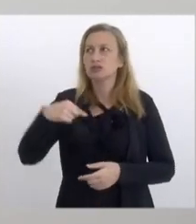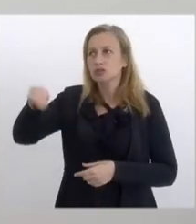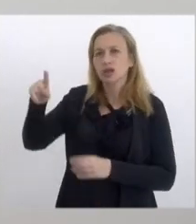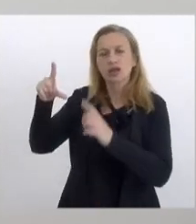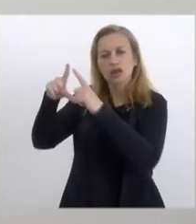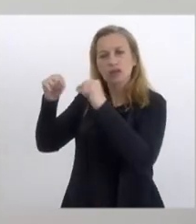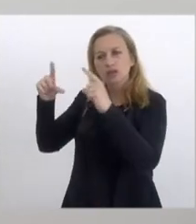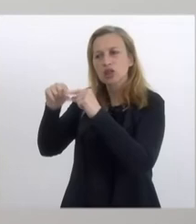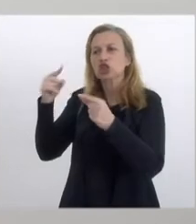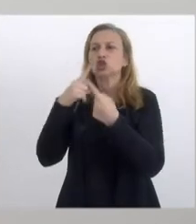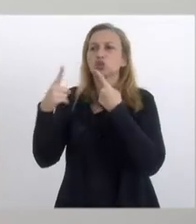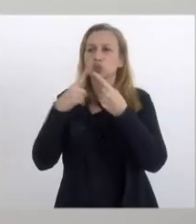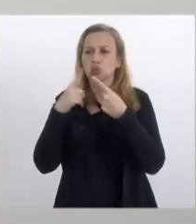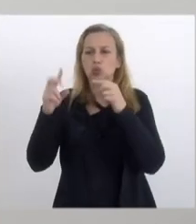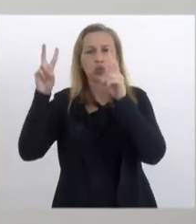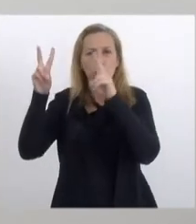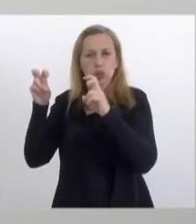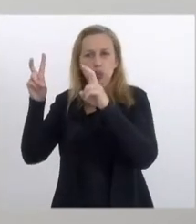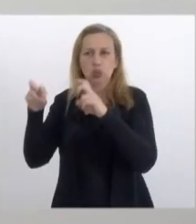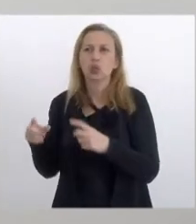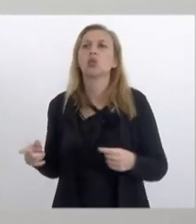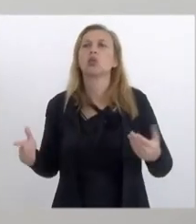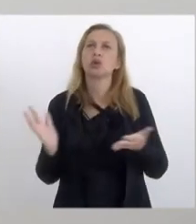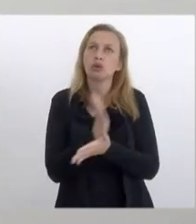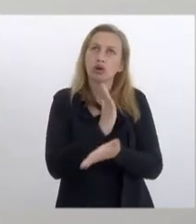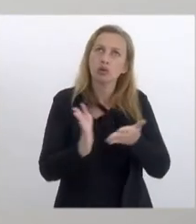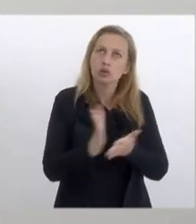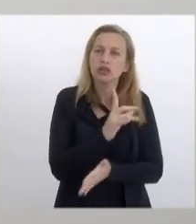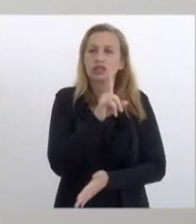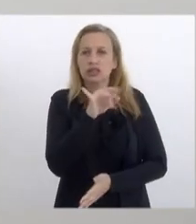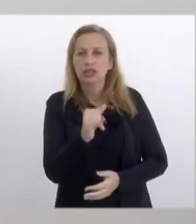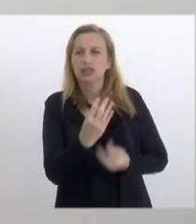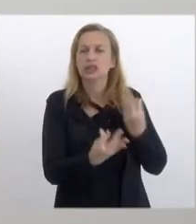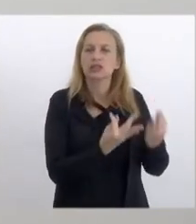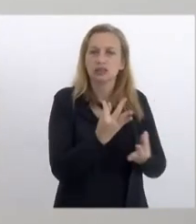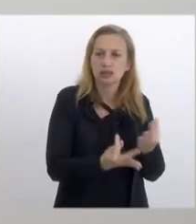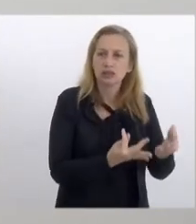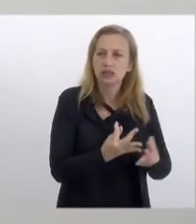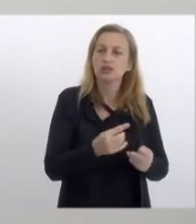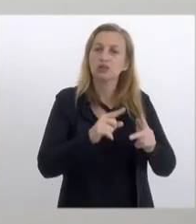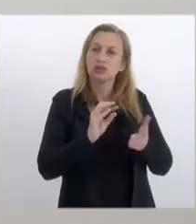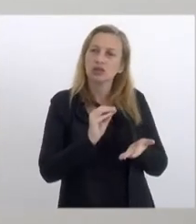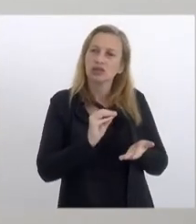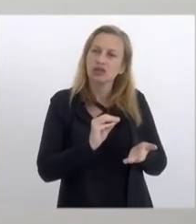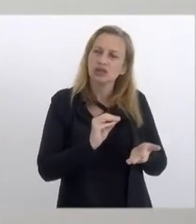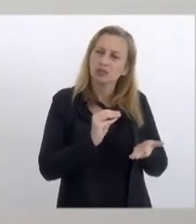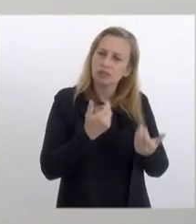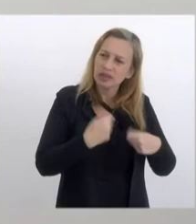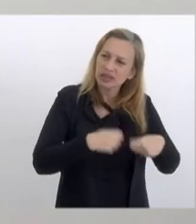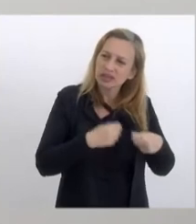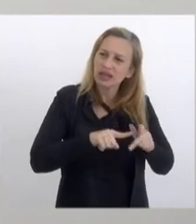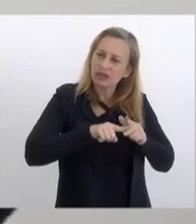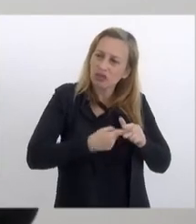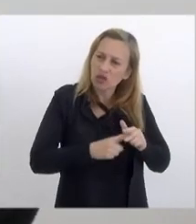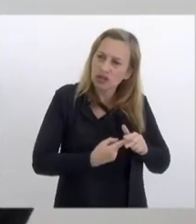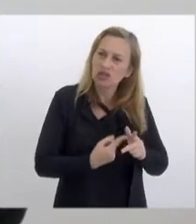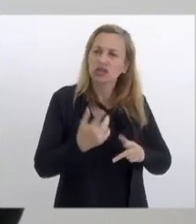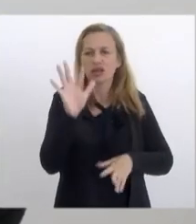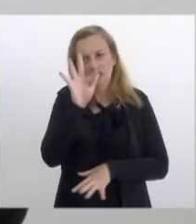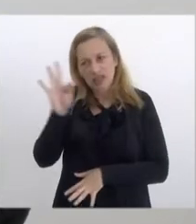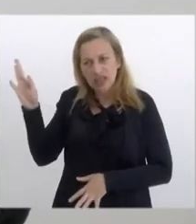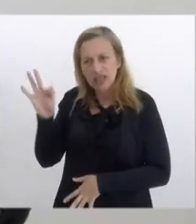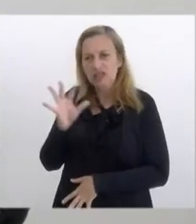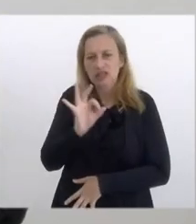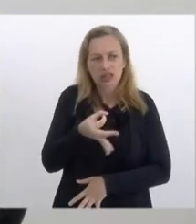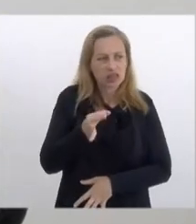Brasília, debatemos sobre o assunto. Algumas clínicas terapêuticas, elas estavam irregulares. Nós tivemos a federação, inclusive,